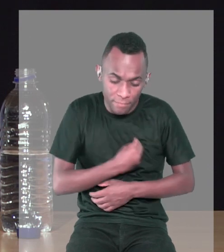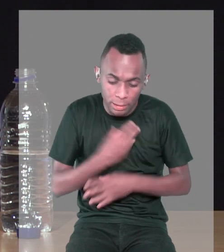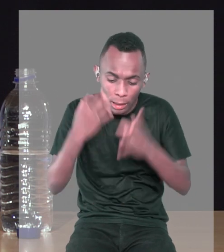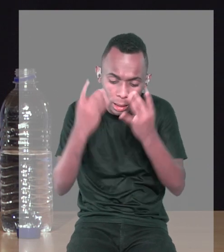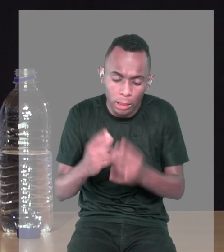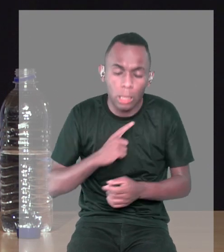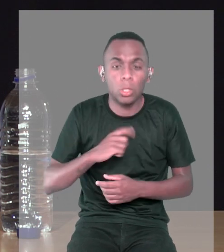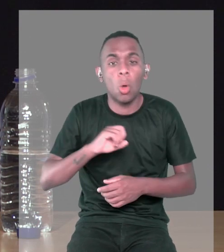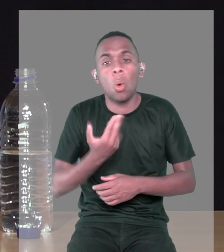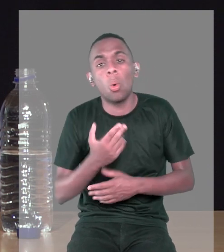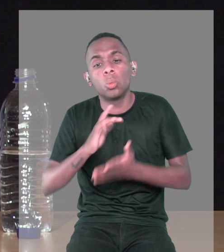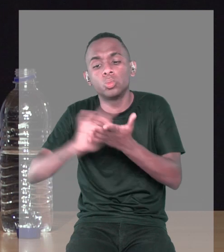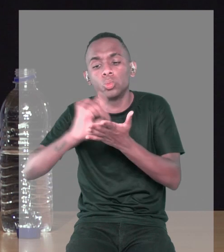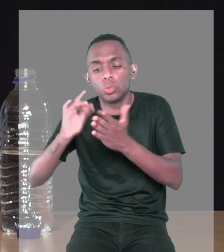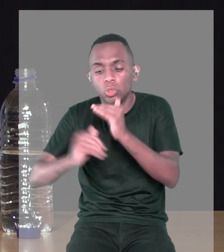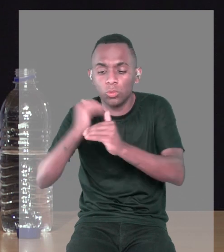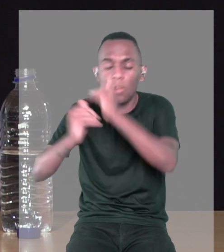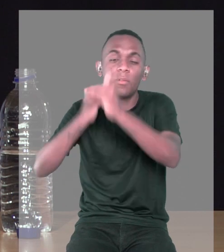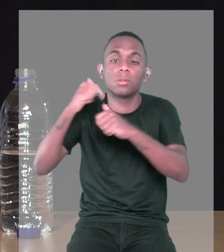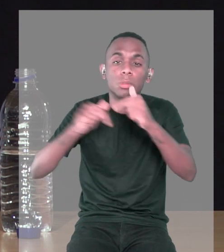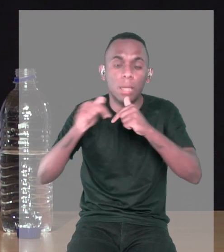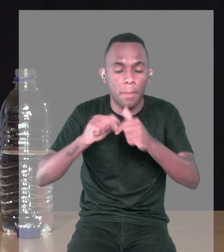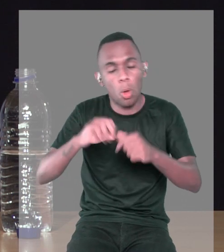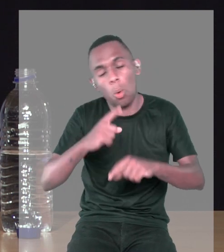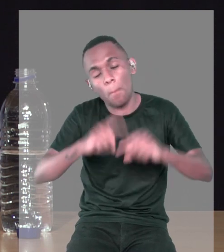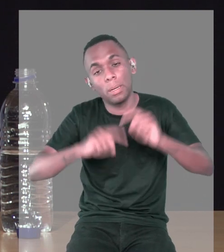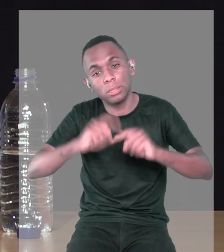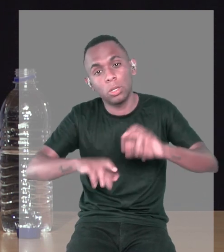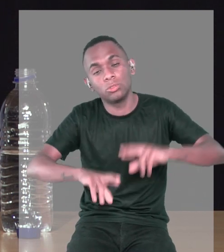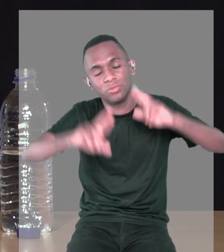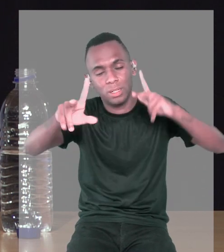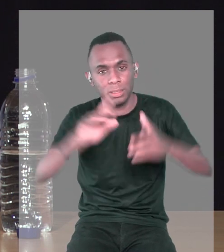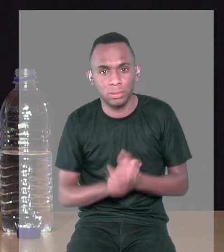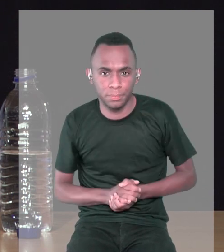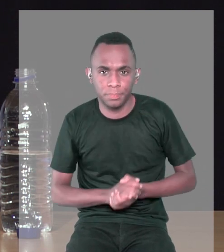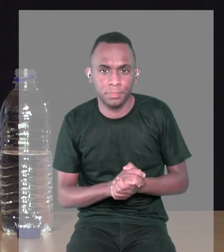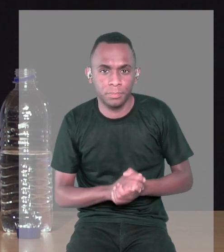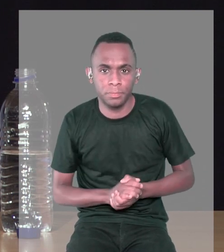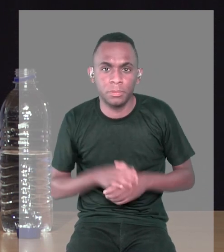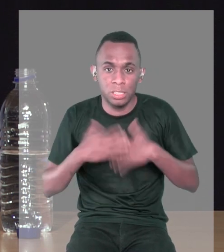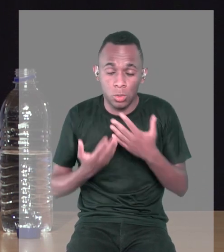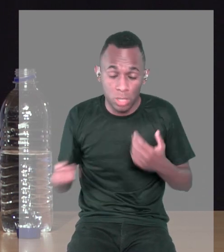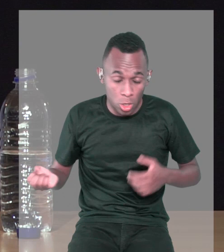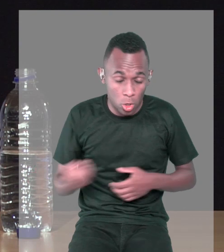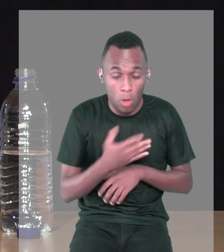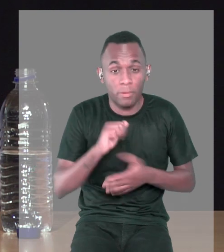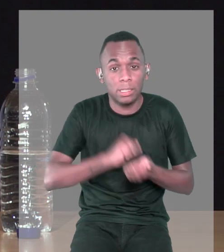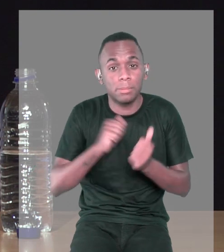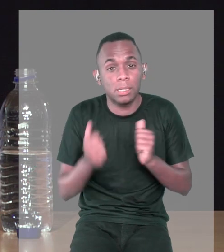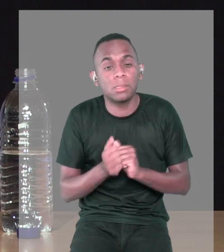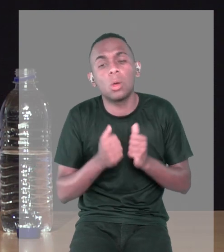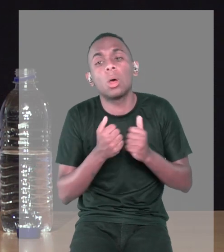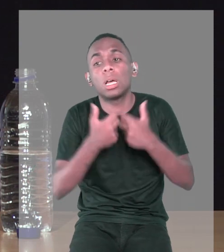cristalização da vida orgânica, de uma digitalização do trabalho e do consumo e de uma desmaterialização do desejo. Nessa